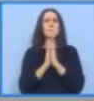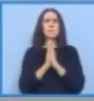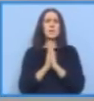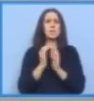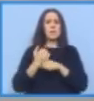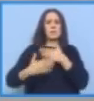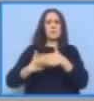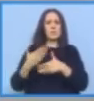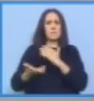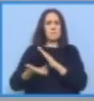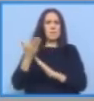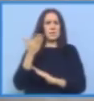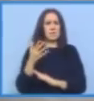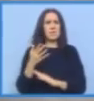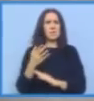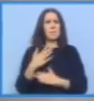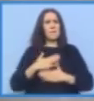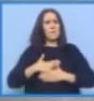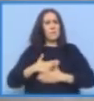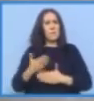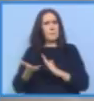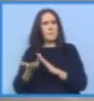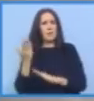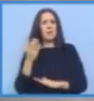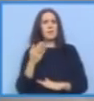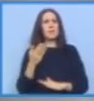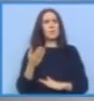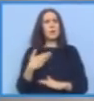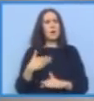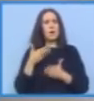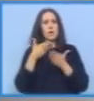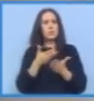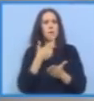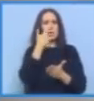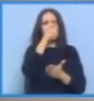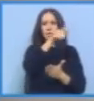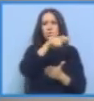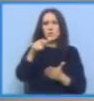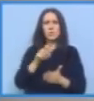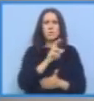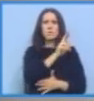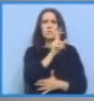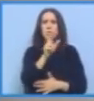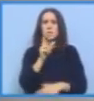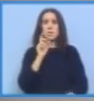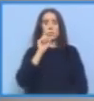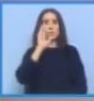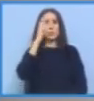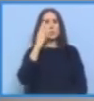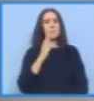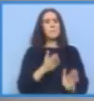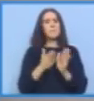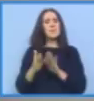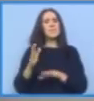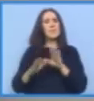mais ativista, mais do voluntariado, mais do ir ajudar este e o outro, que é extremamente importante, mas por